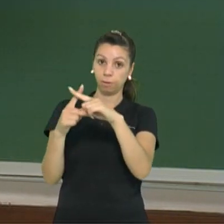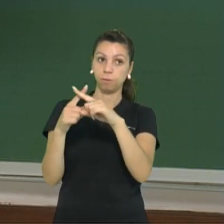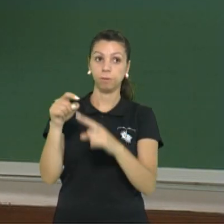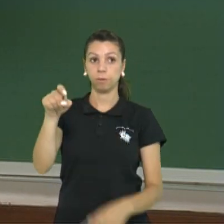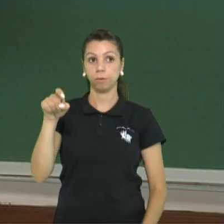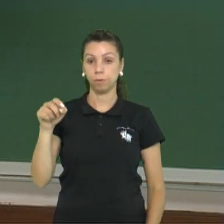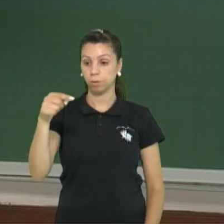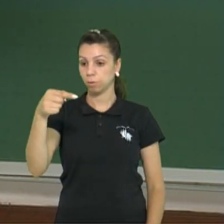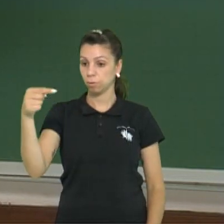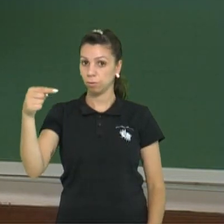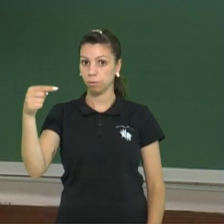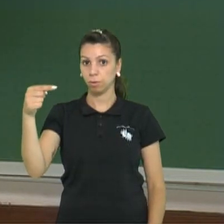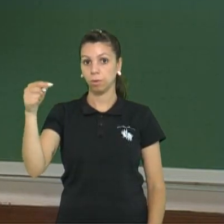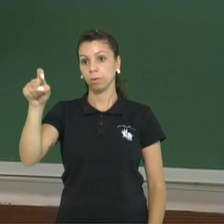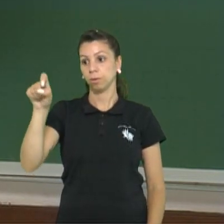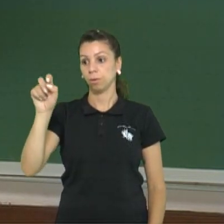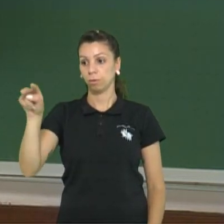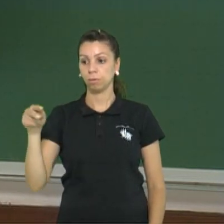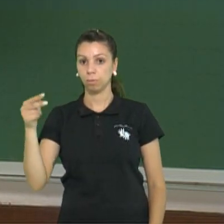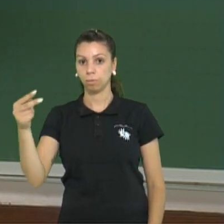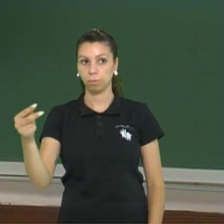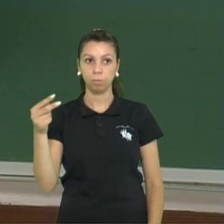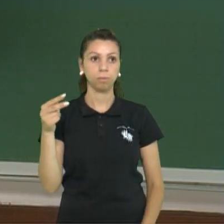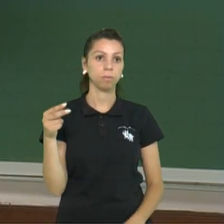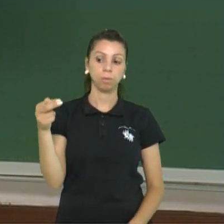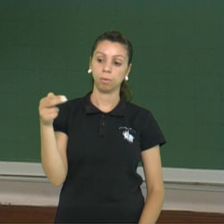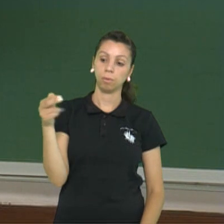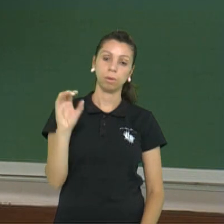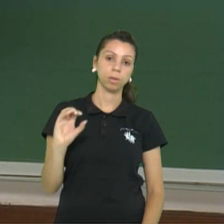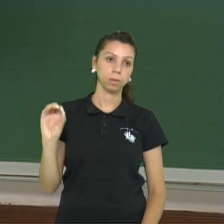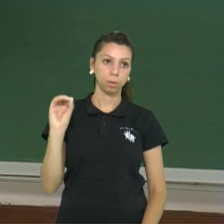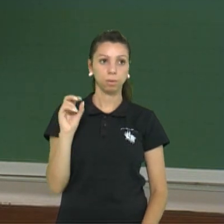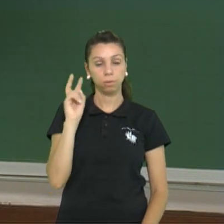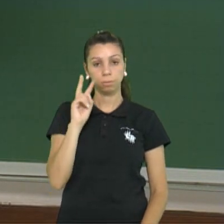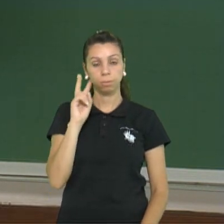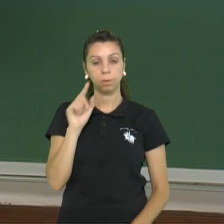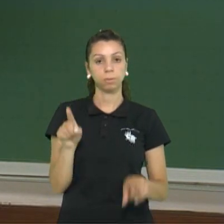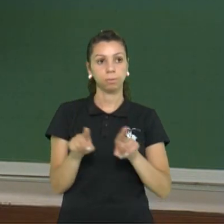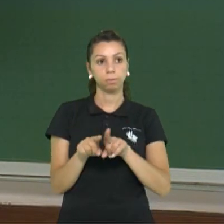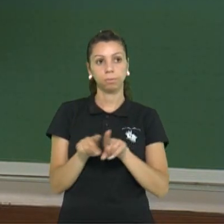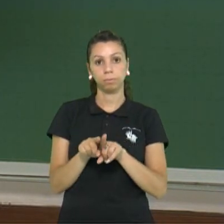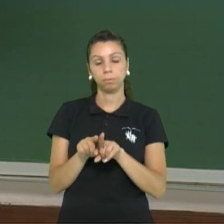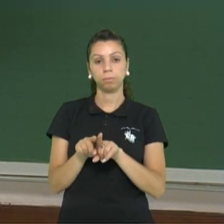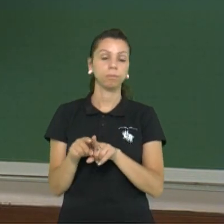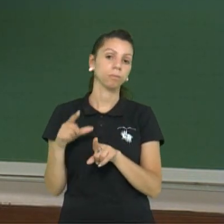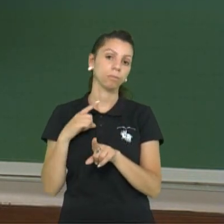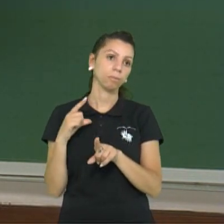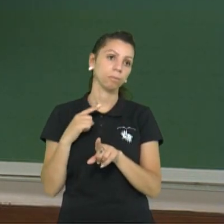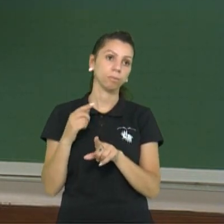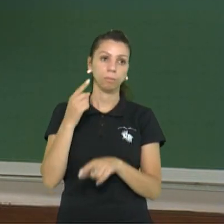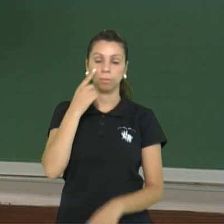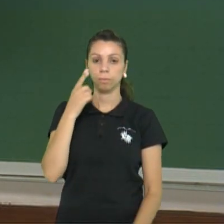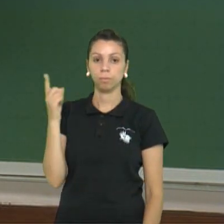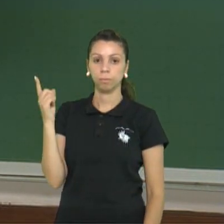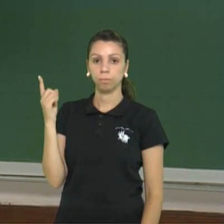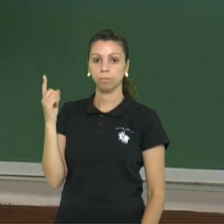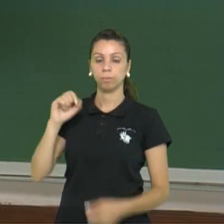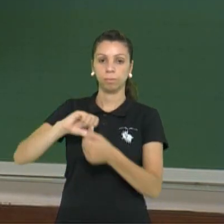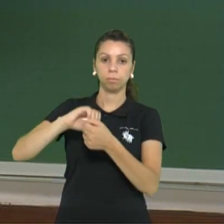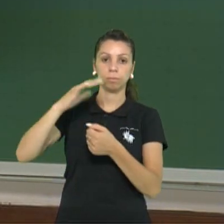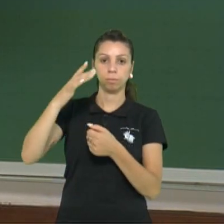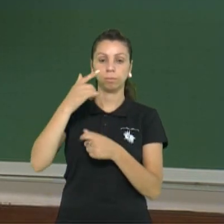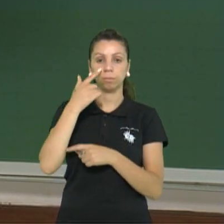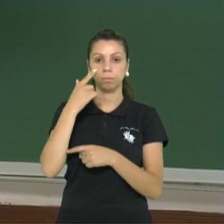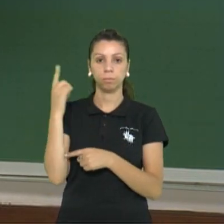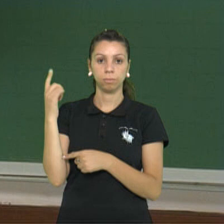outra raiz, né? x1 e x2 aqui igual a zero. E lembrando também aqui que nós temos um coeficiente alfa, né, para